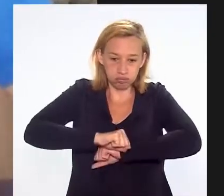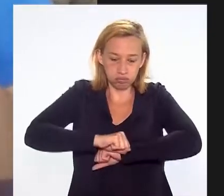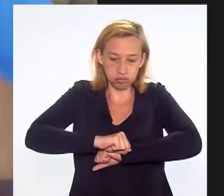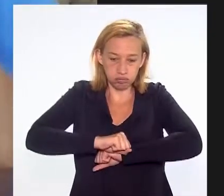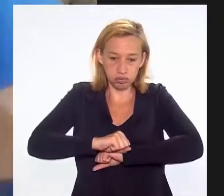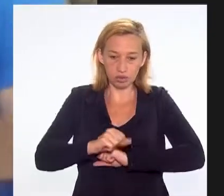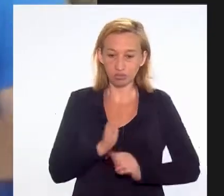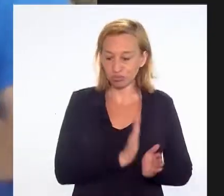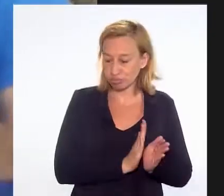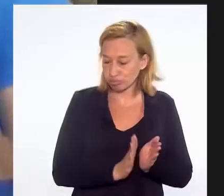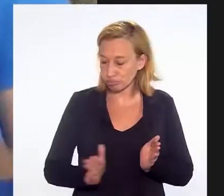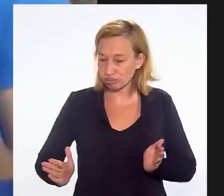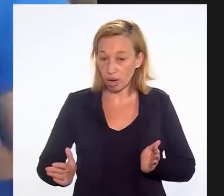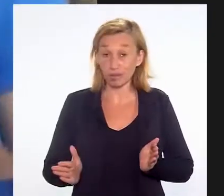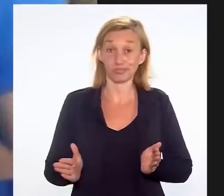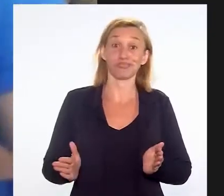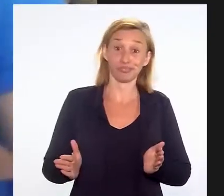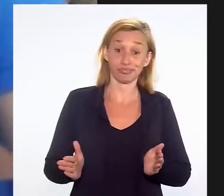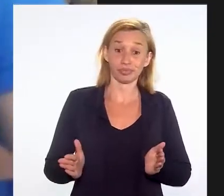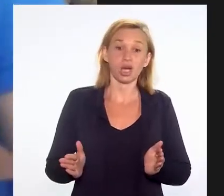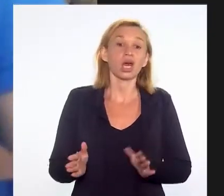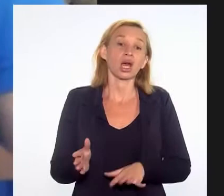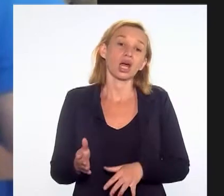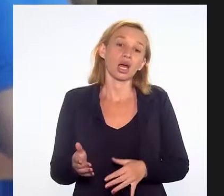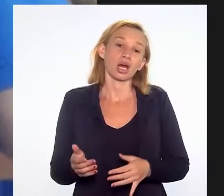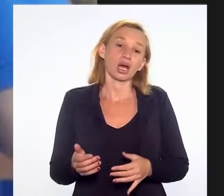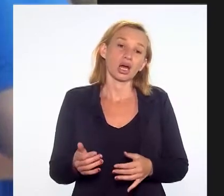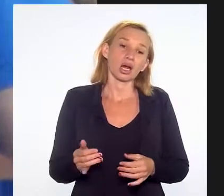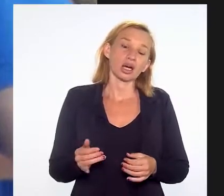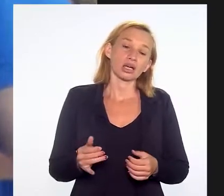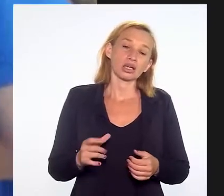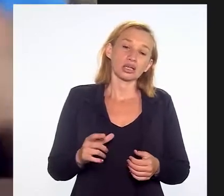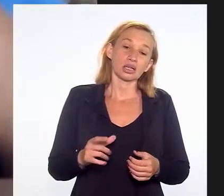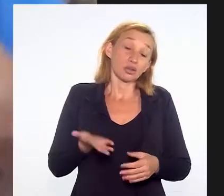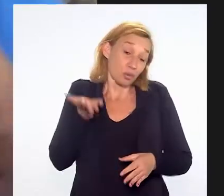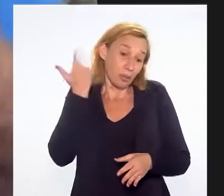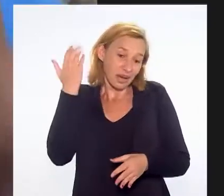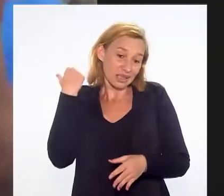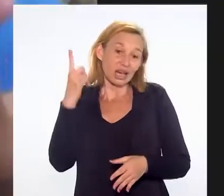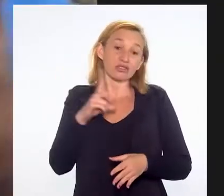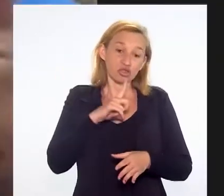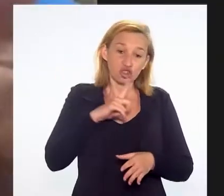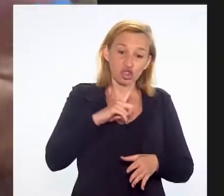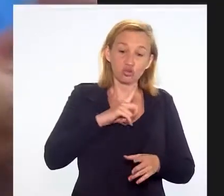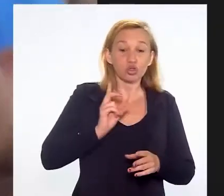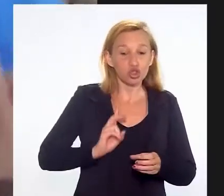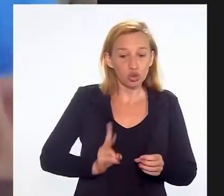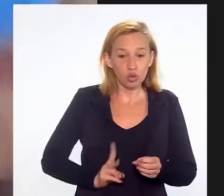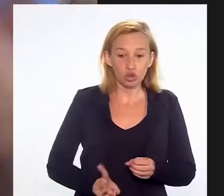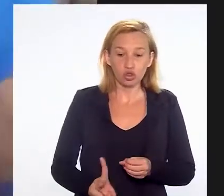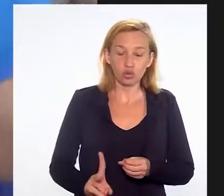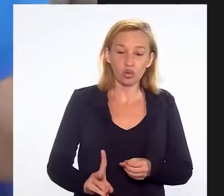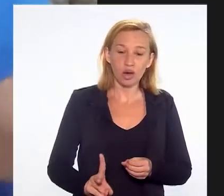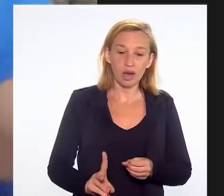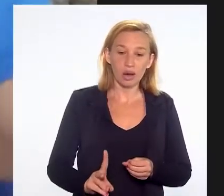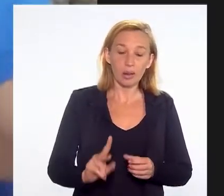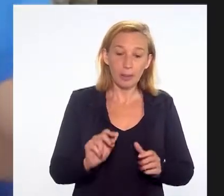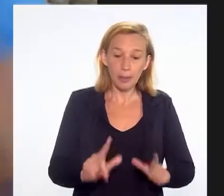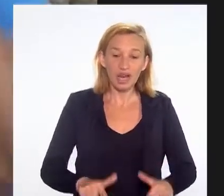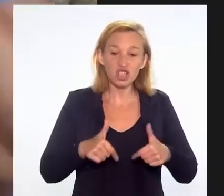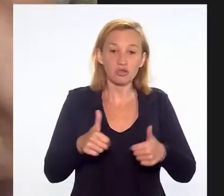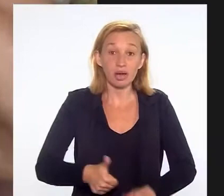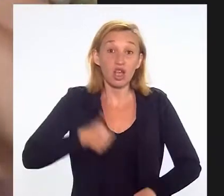transmissão e Uhum. o passo a passo desse PNI, né? E a gente tinha estrutura no passado para